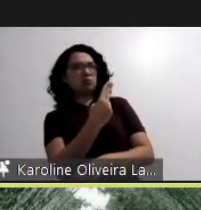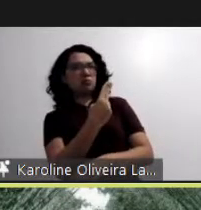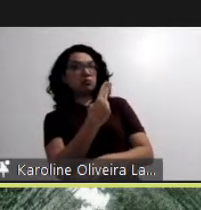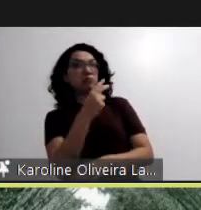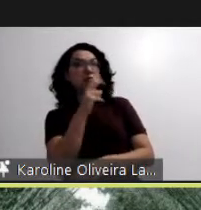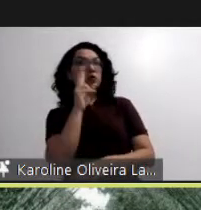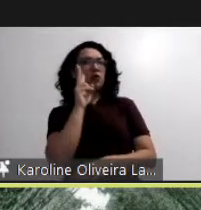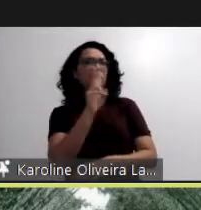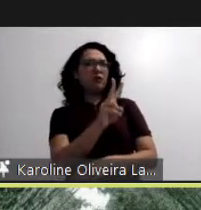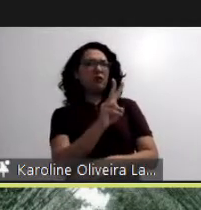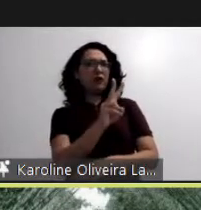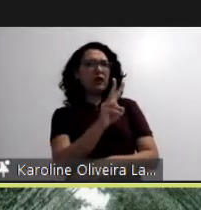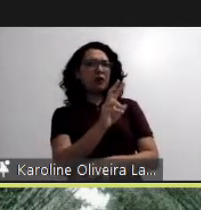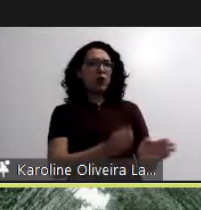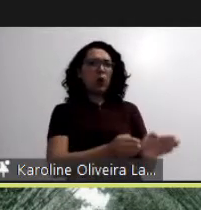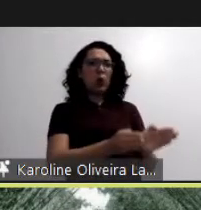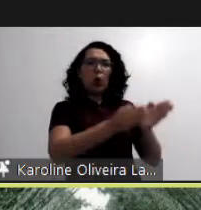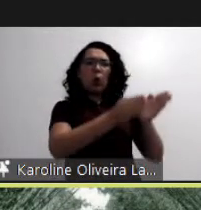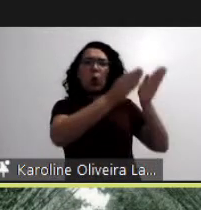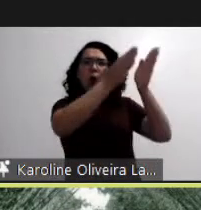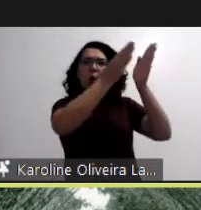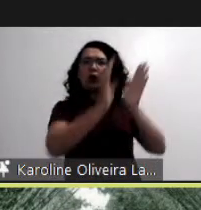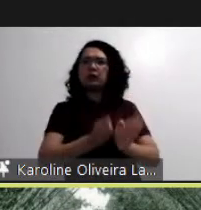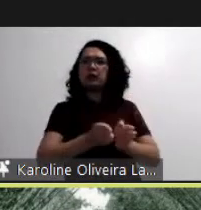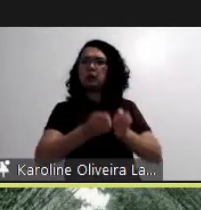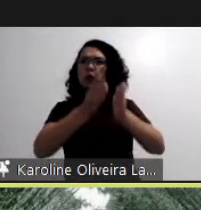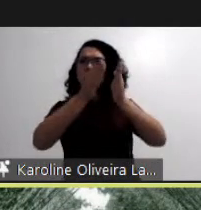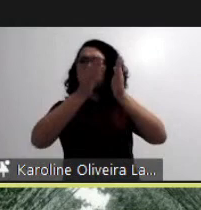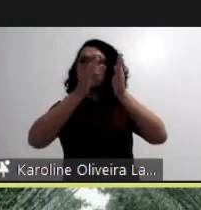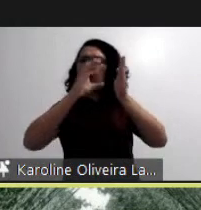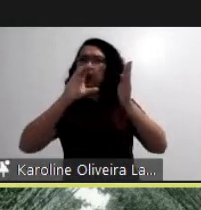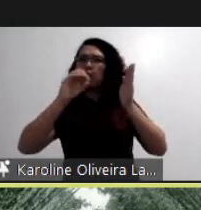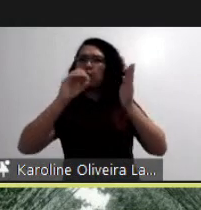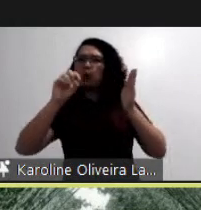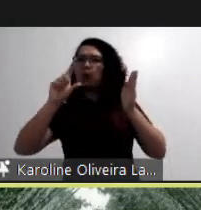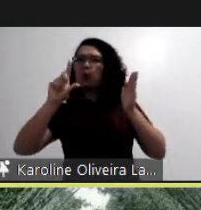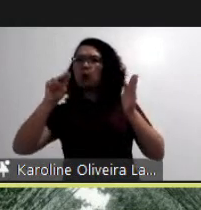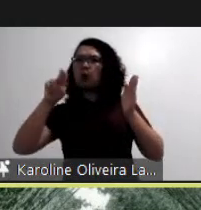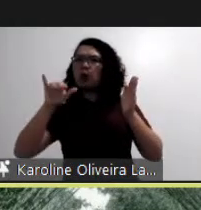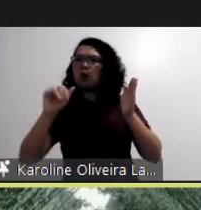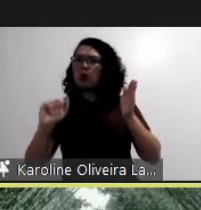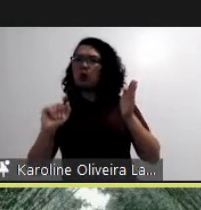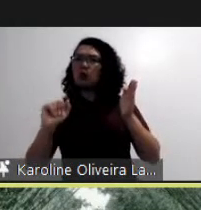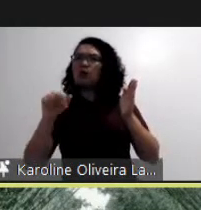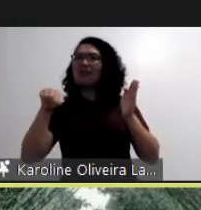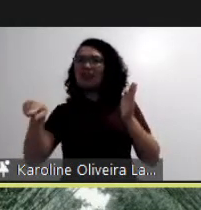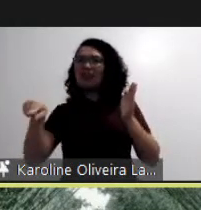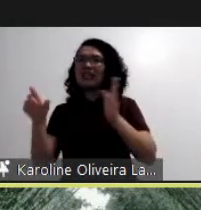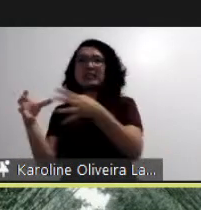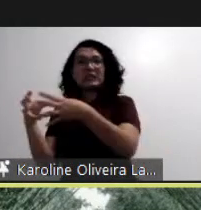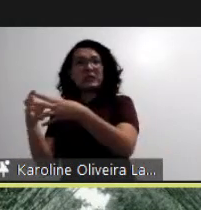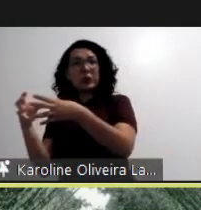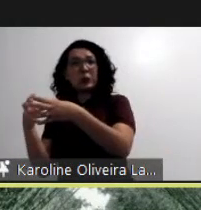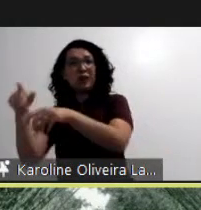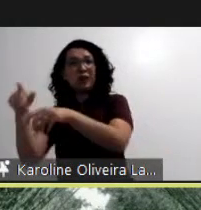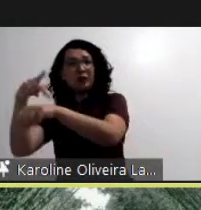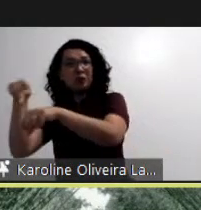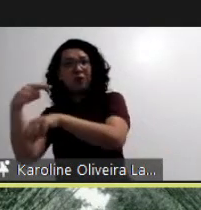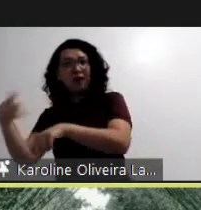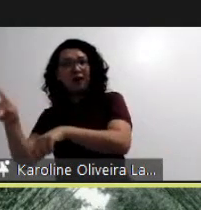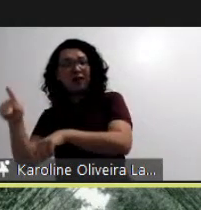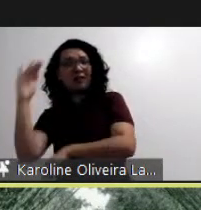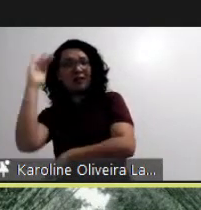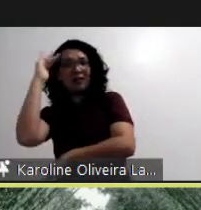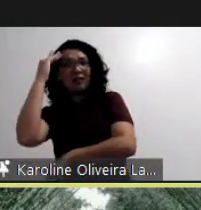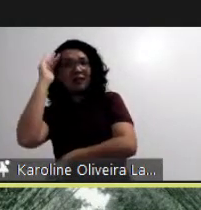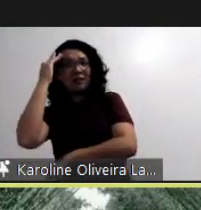né? E eles entendiam isso como se fosse arquitetura brasileira. E assim entenderam. Isso,